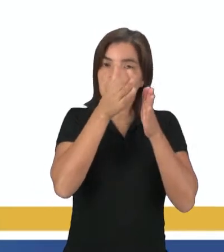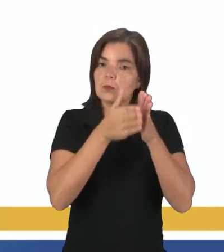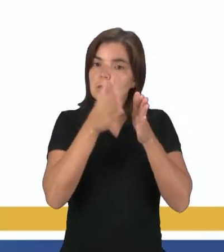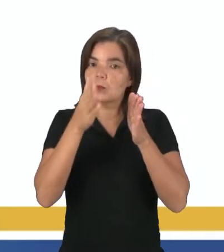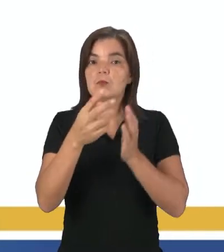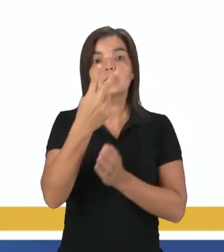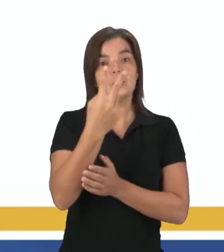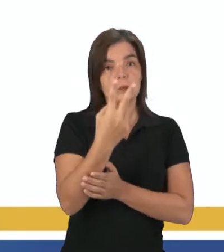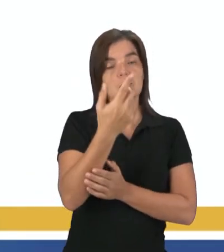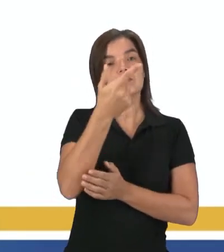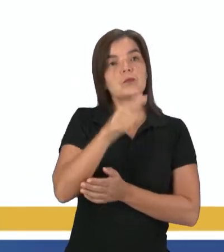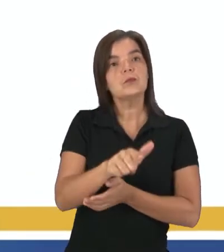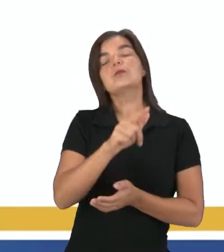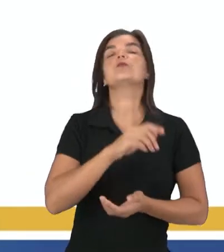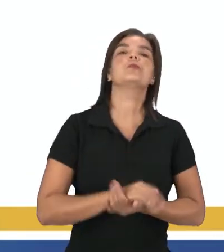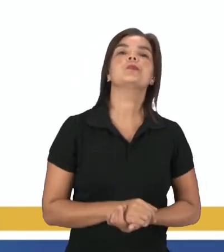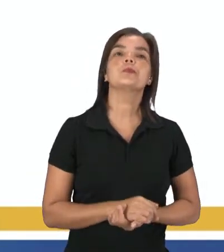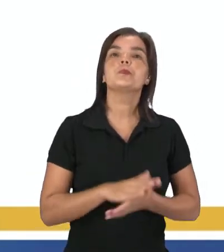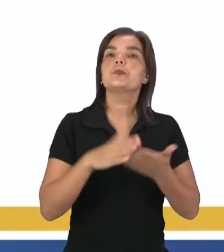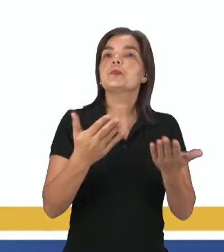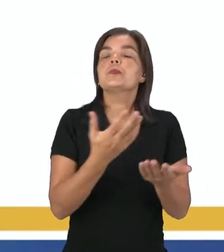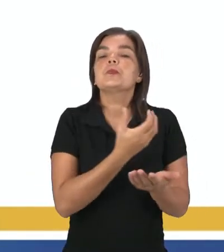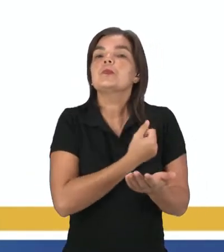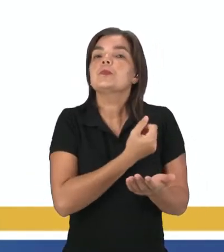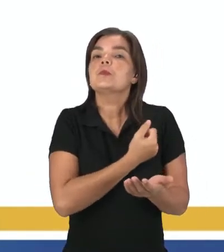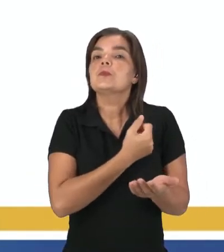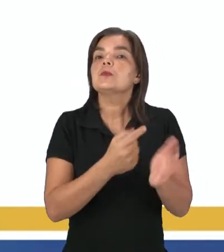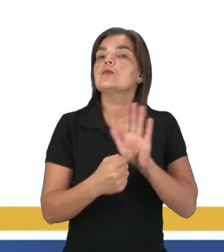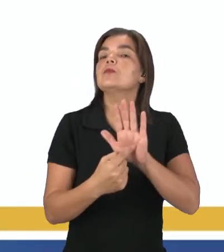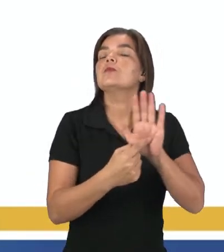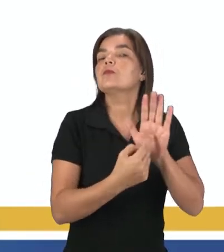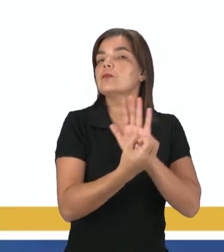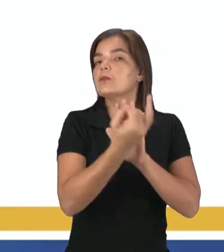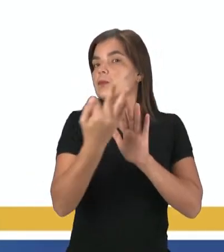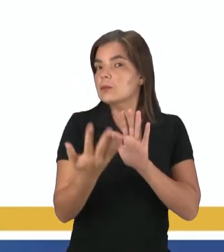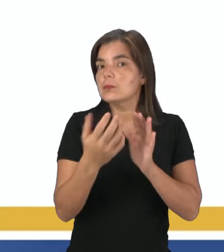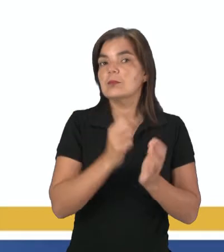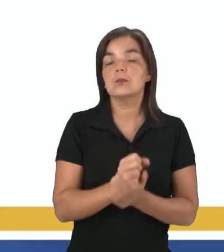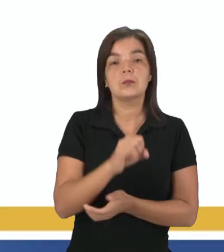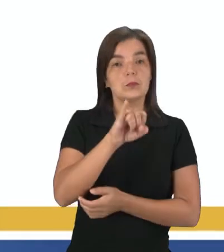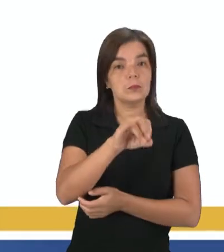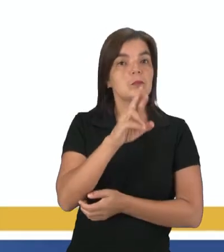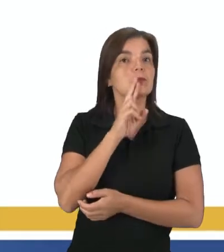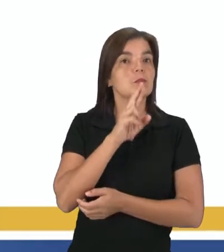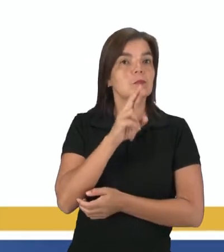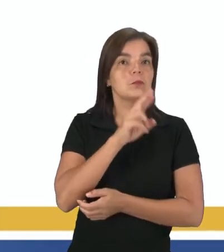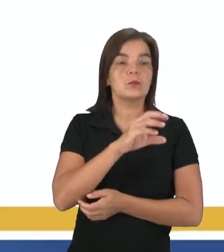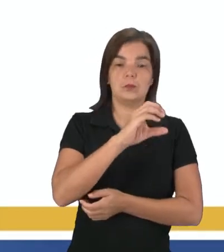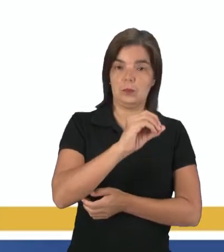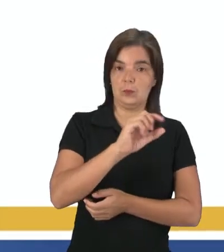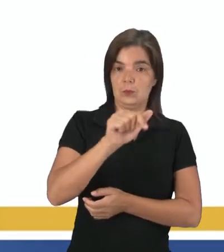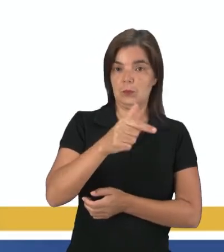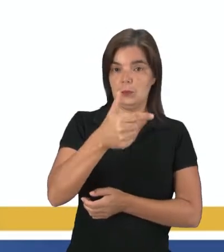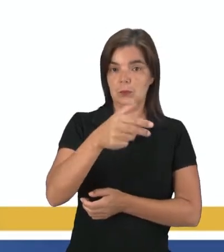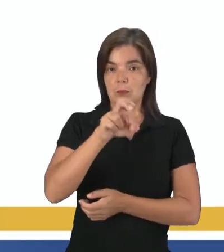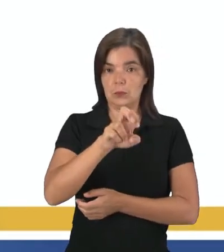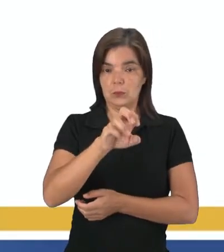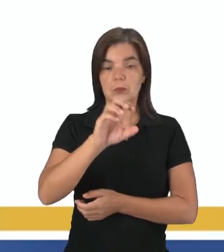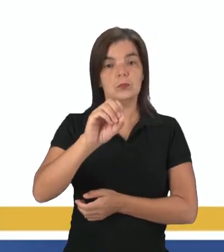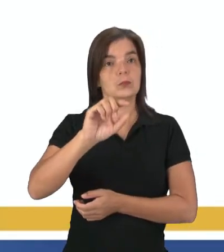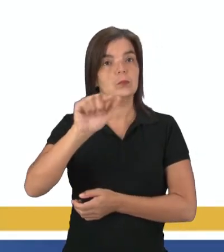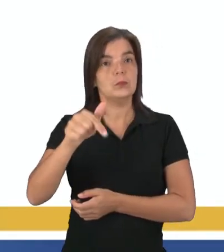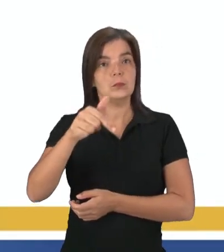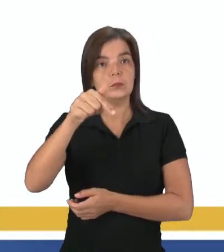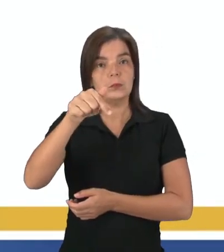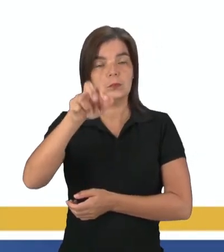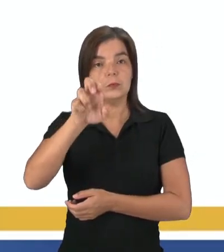2 novamente? Quais números representarão essas novas quantidades? Bom, se você respondeu que são 0,25 e